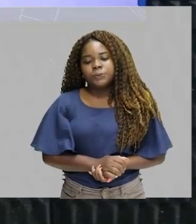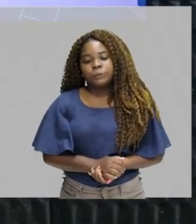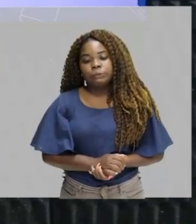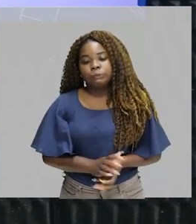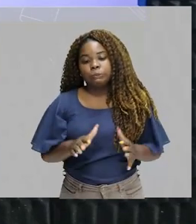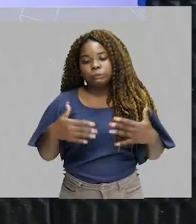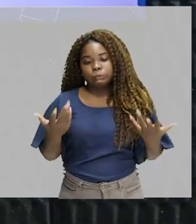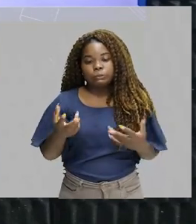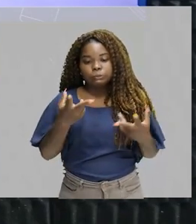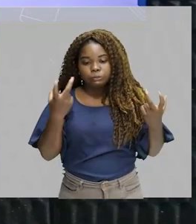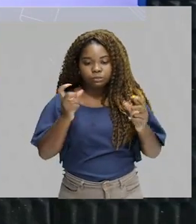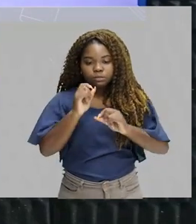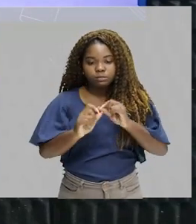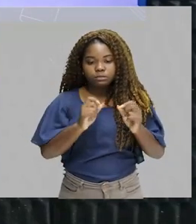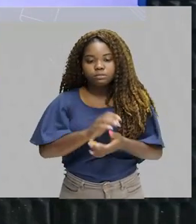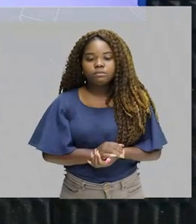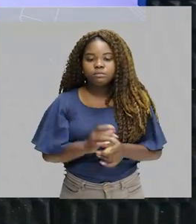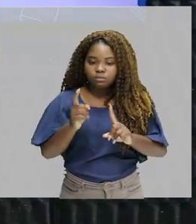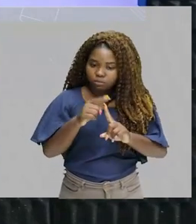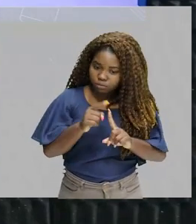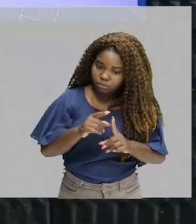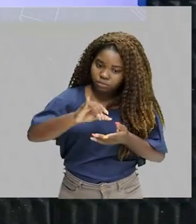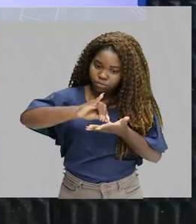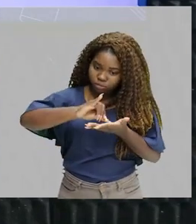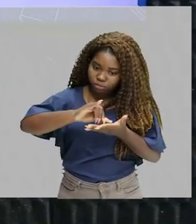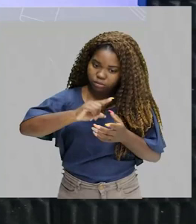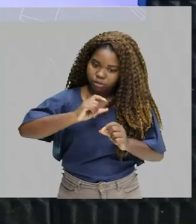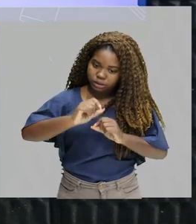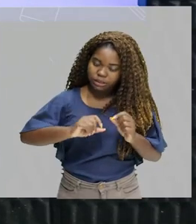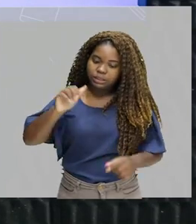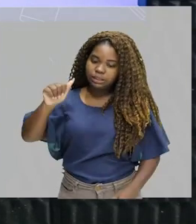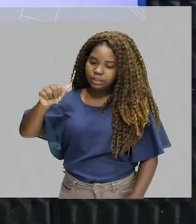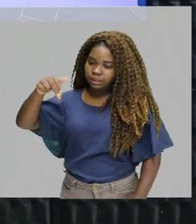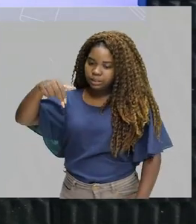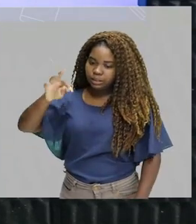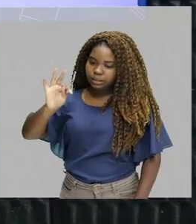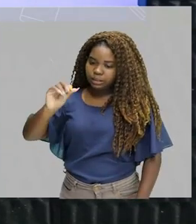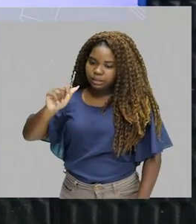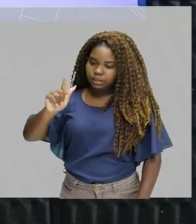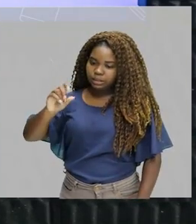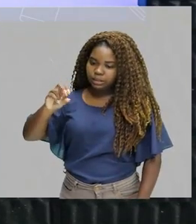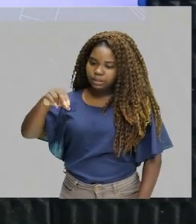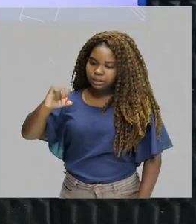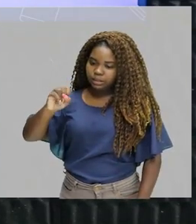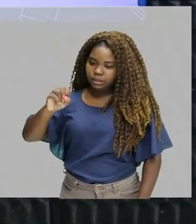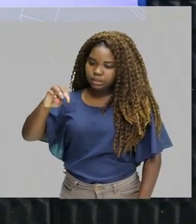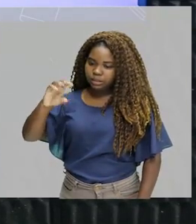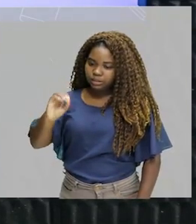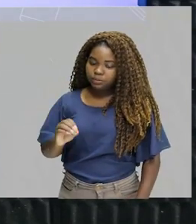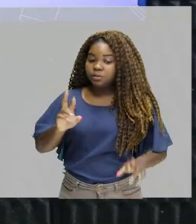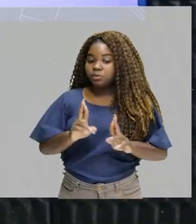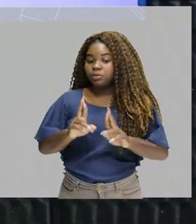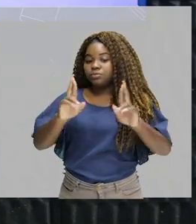então ele percebe que ali nesse modelo capitalista existe um antagonismo o que que é isso professor é uma